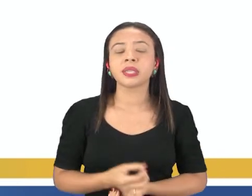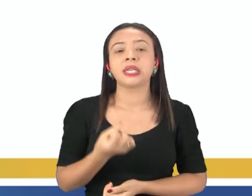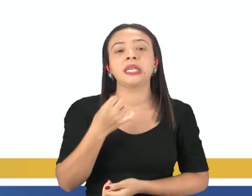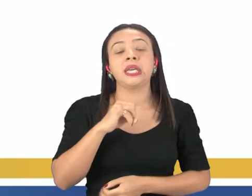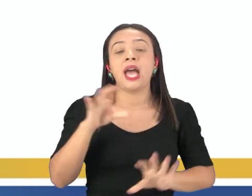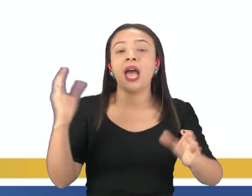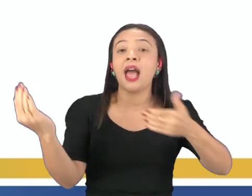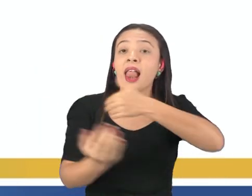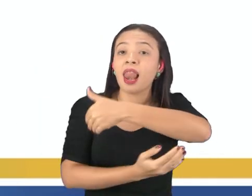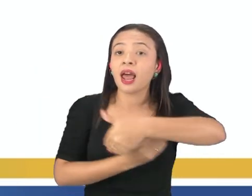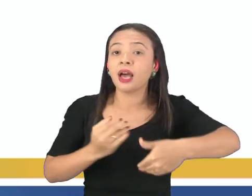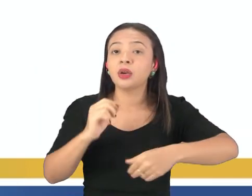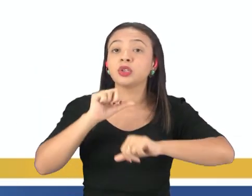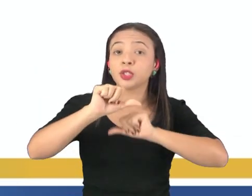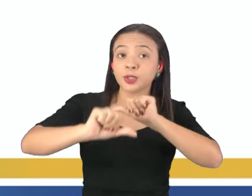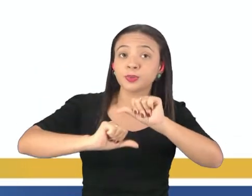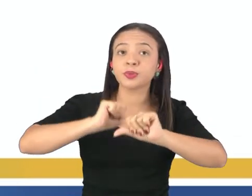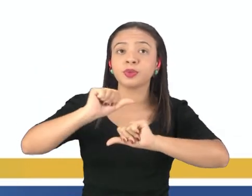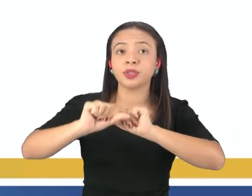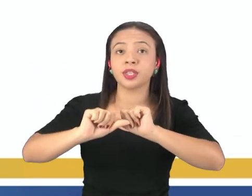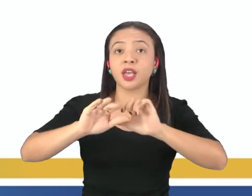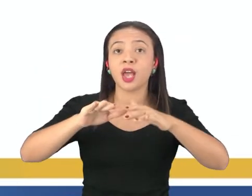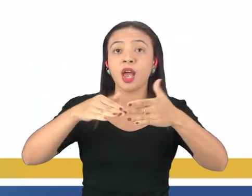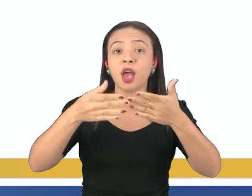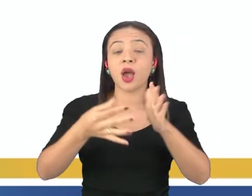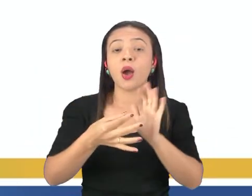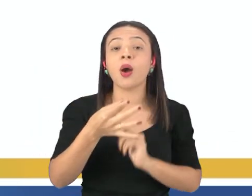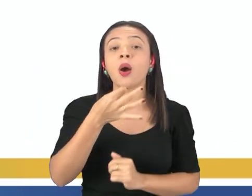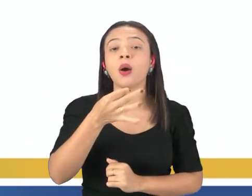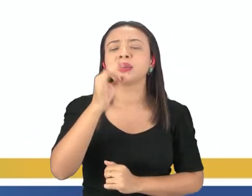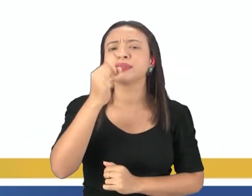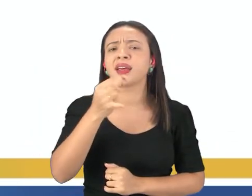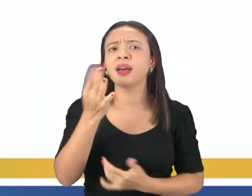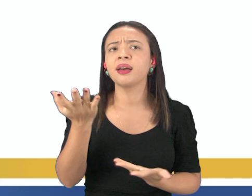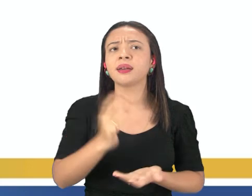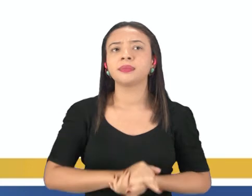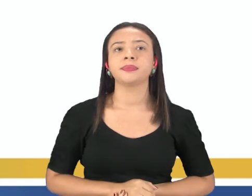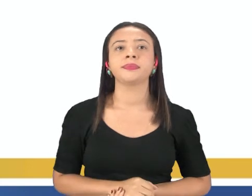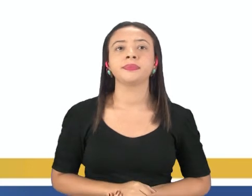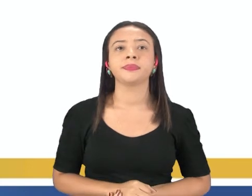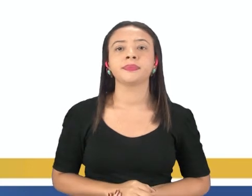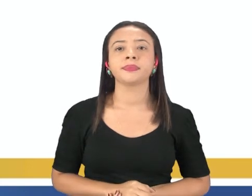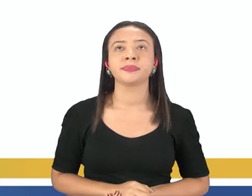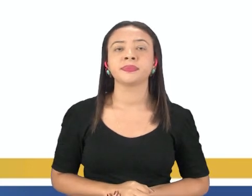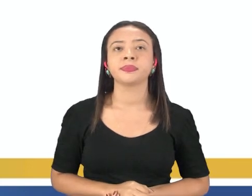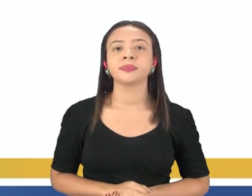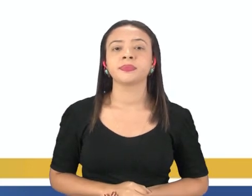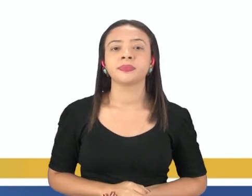a essas transformações, qual das afirmativas seria a correta?